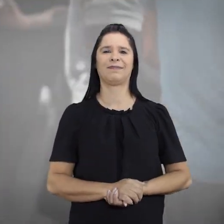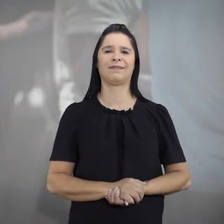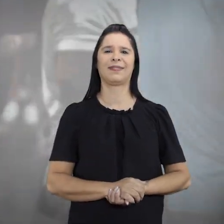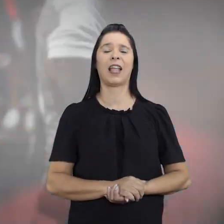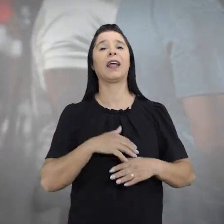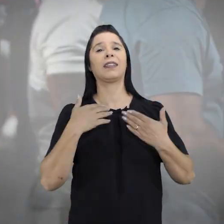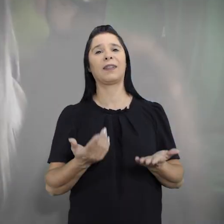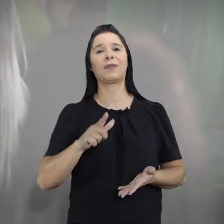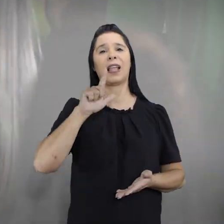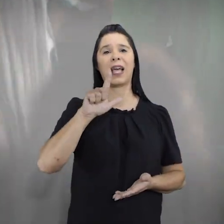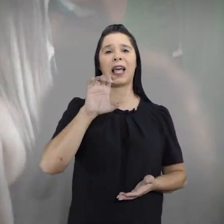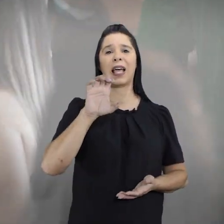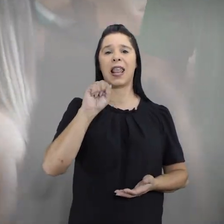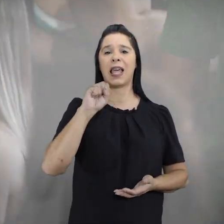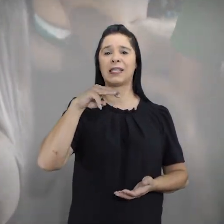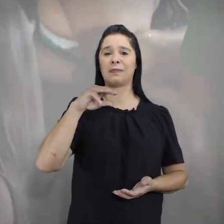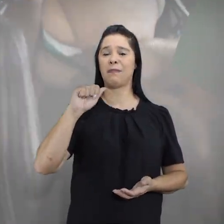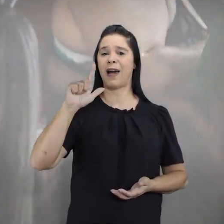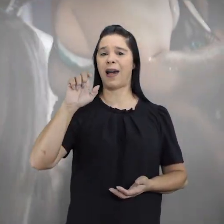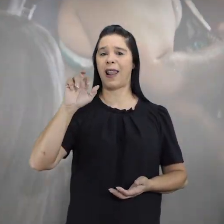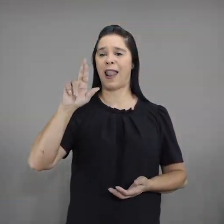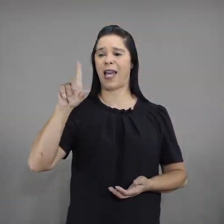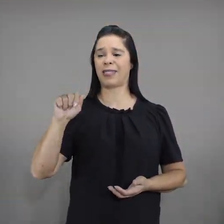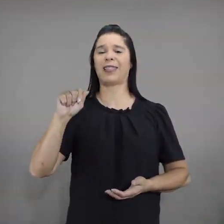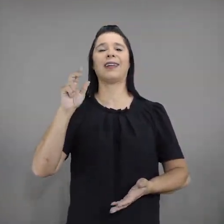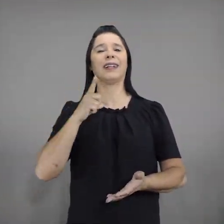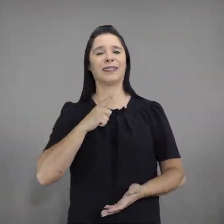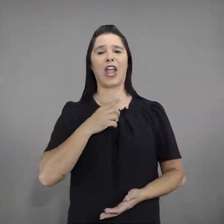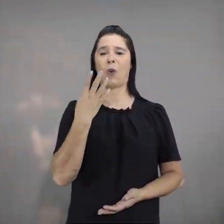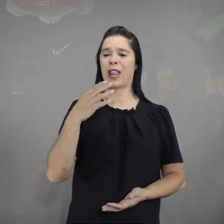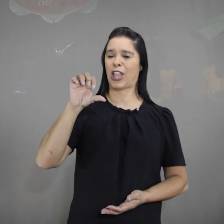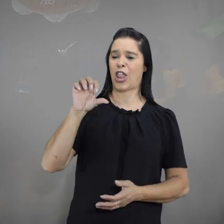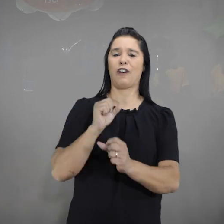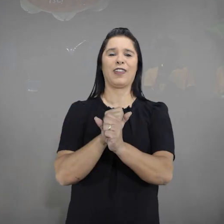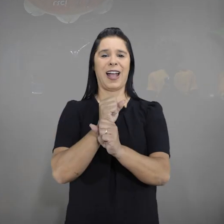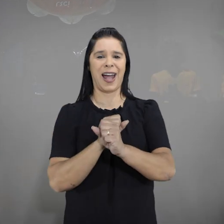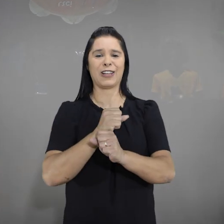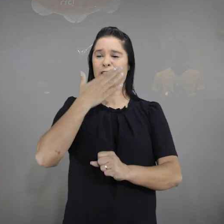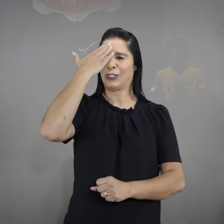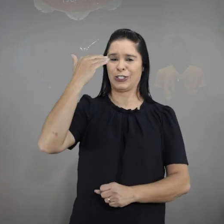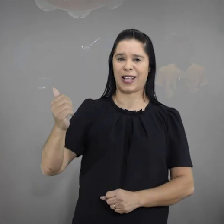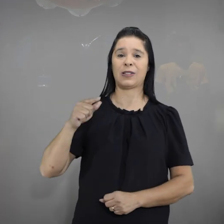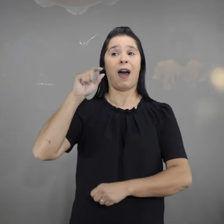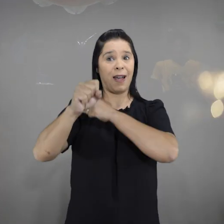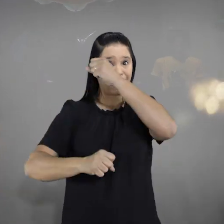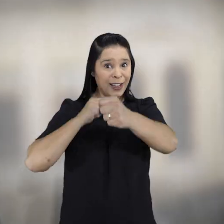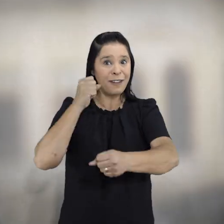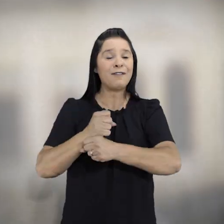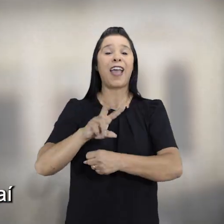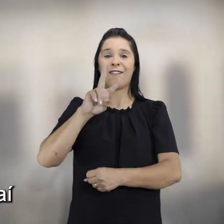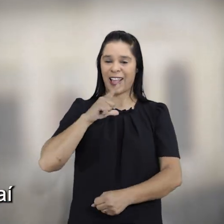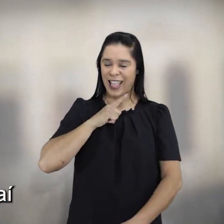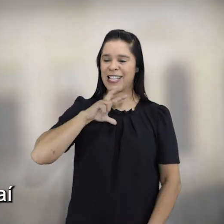E virou Lesma Lerda, que é um sucesso há 49 anos. Então o ano que vem, se Deus quiser, o Lesma Lerda estará fazendo